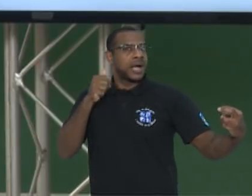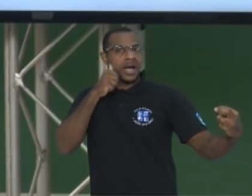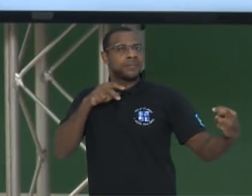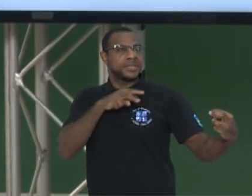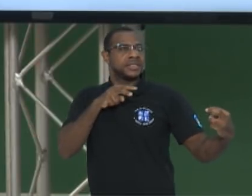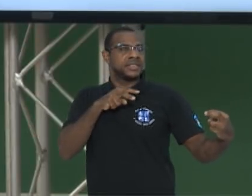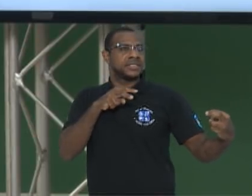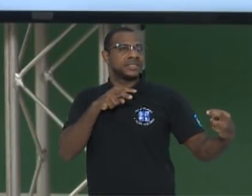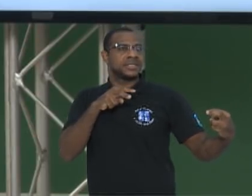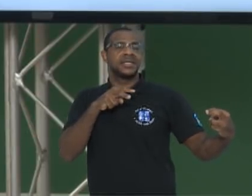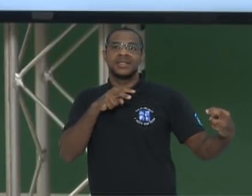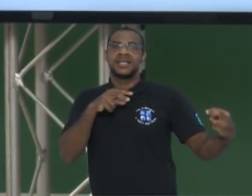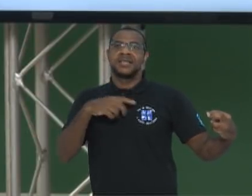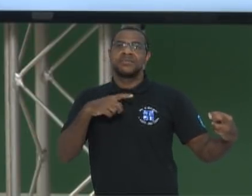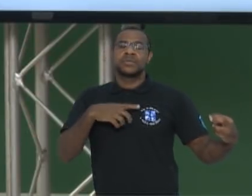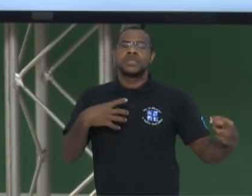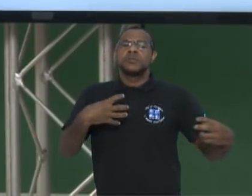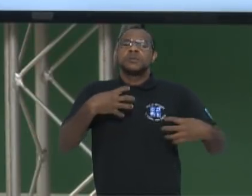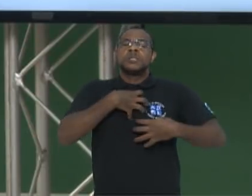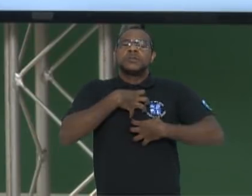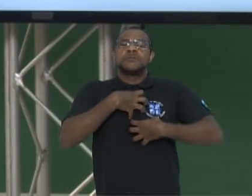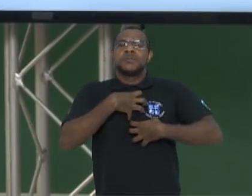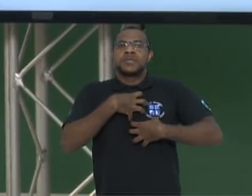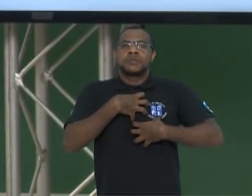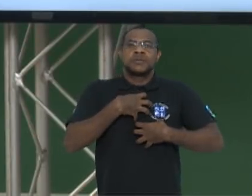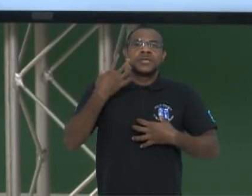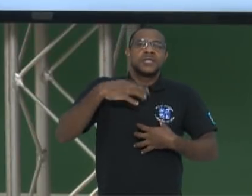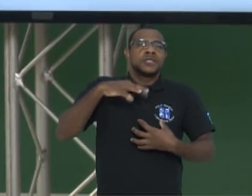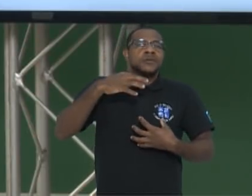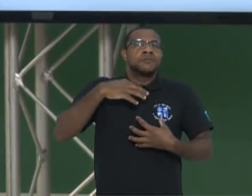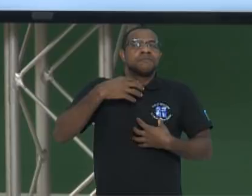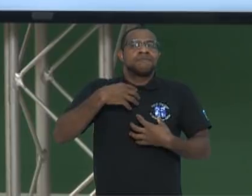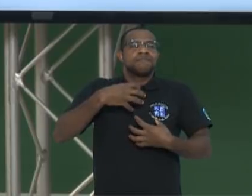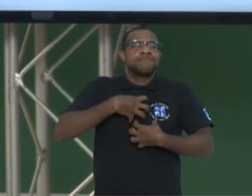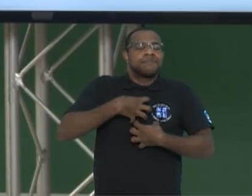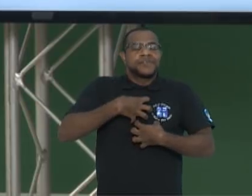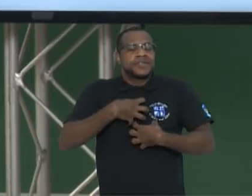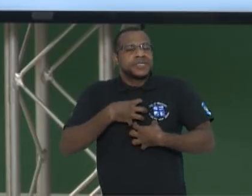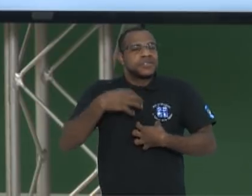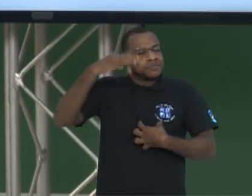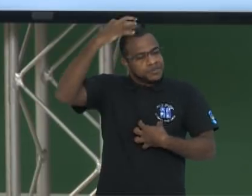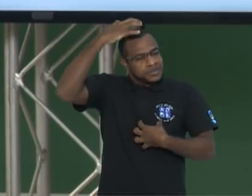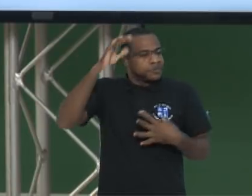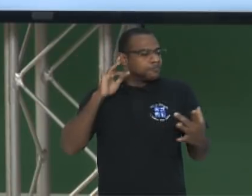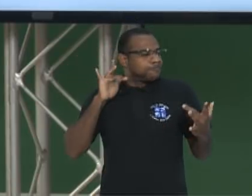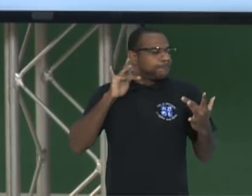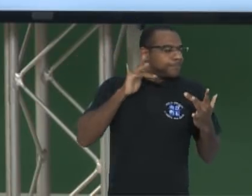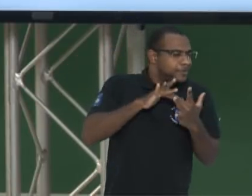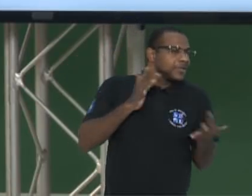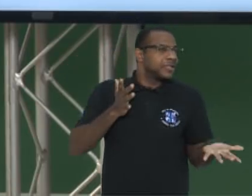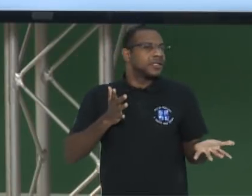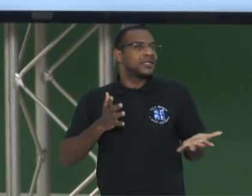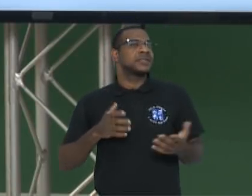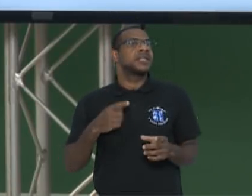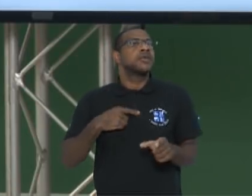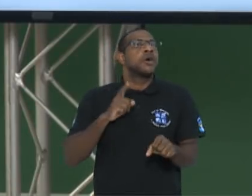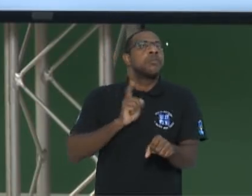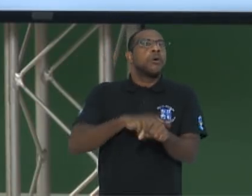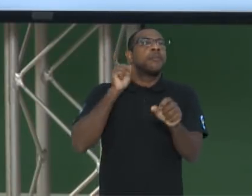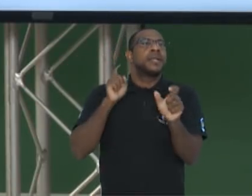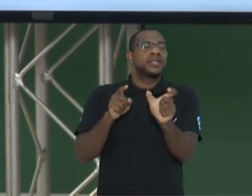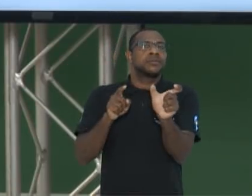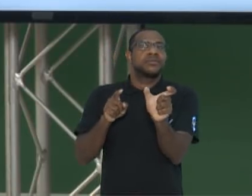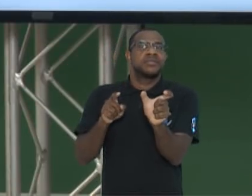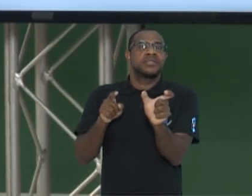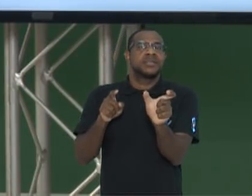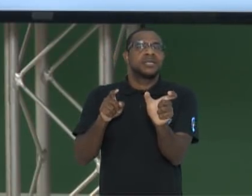ali toda uma aura espiritual em volta dele que a gente considera, houve ali um momento de epifania, né? O encontro dos